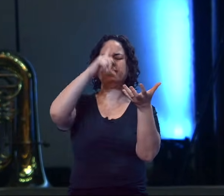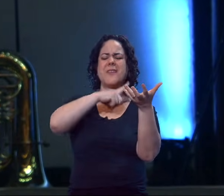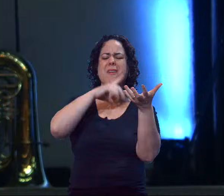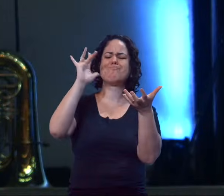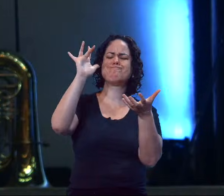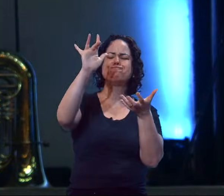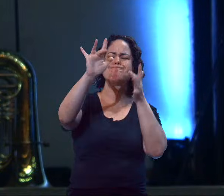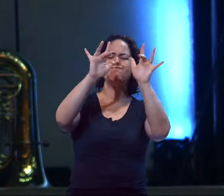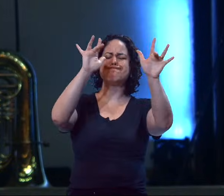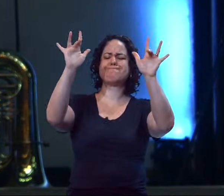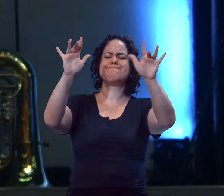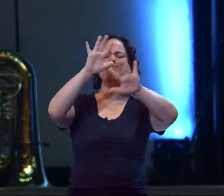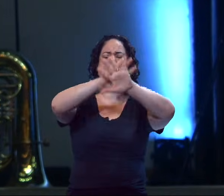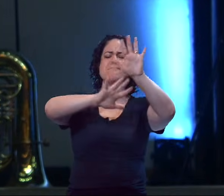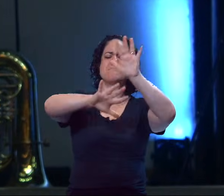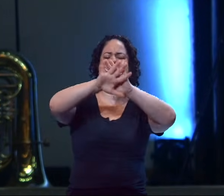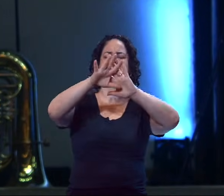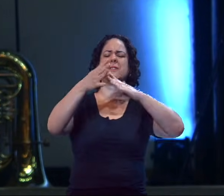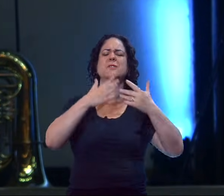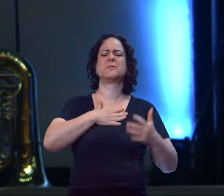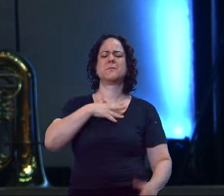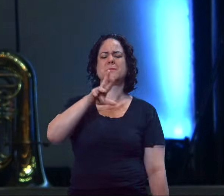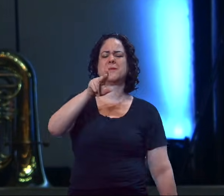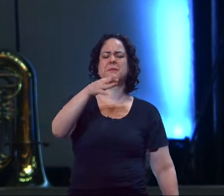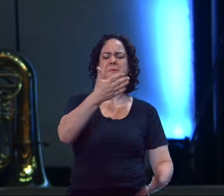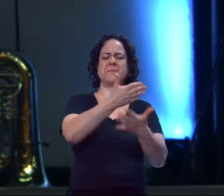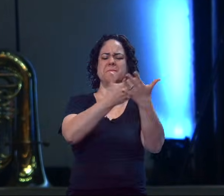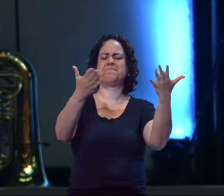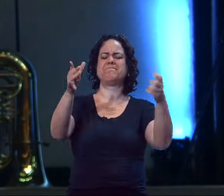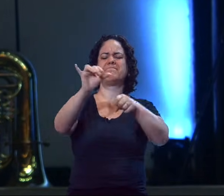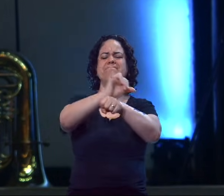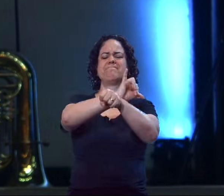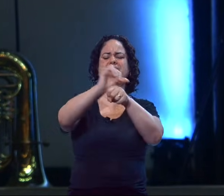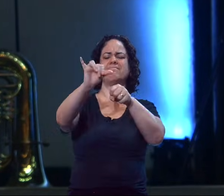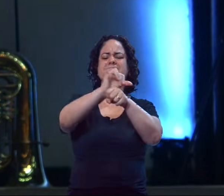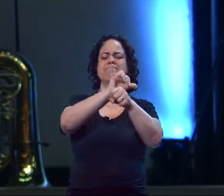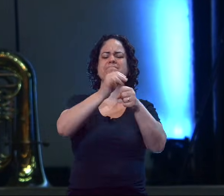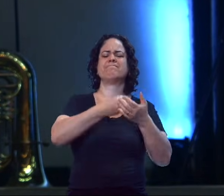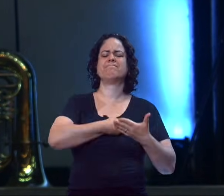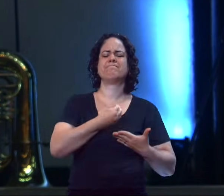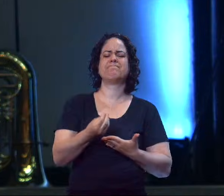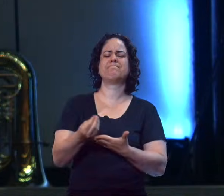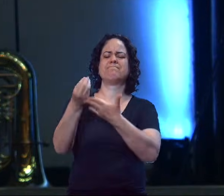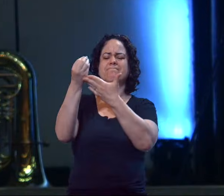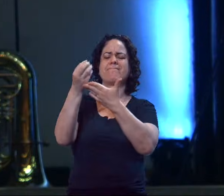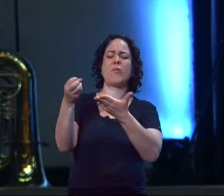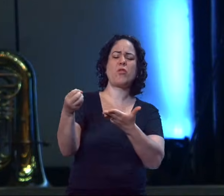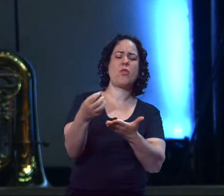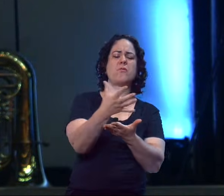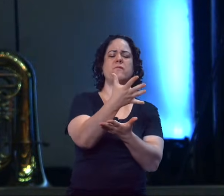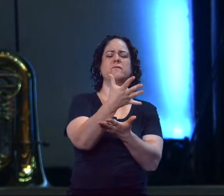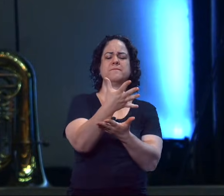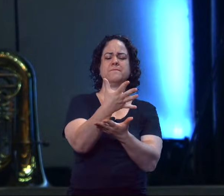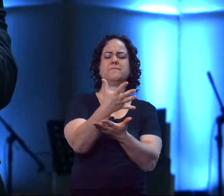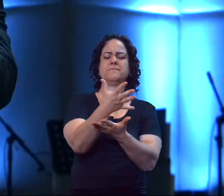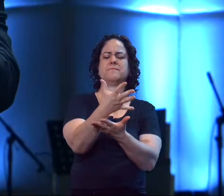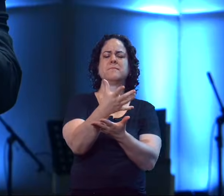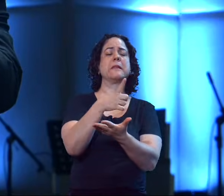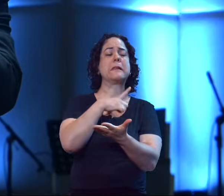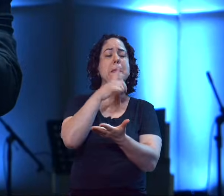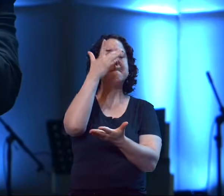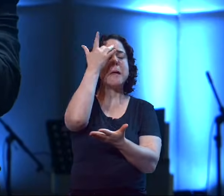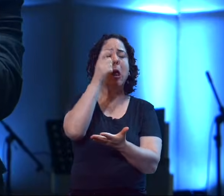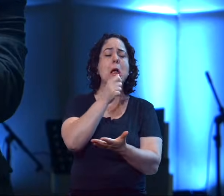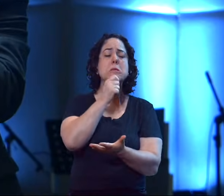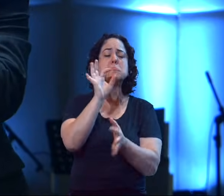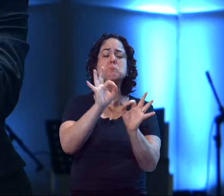nas mãos dos meus irmãos ferramentas de consagração novas. Tem gente aqui que